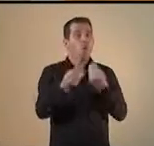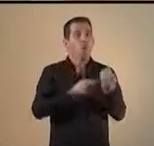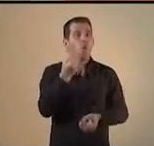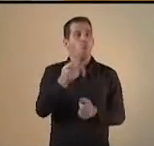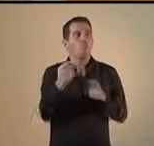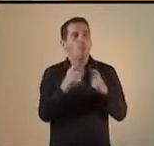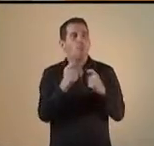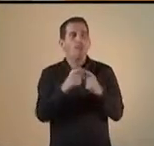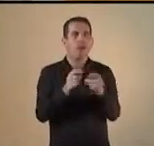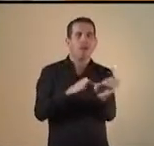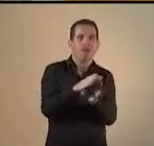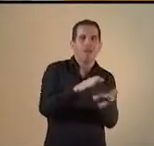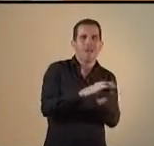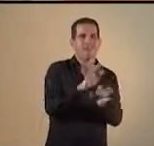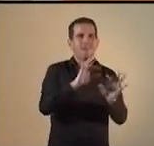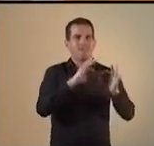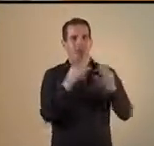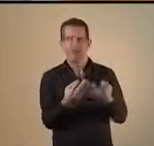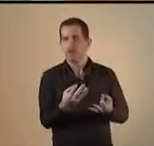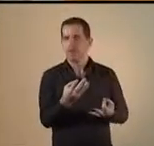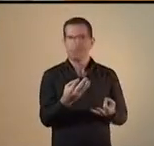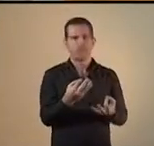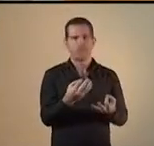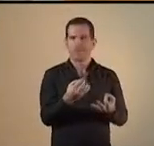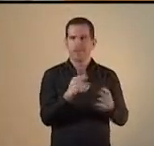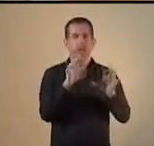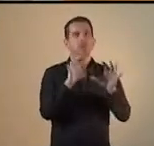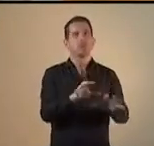médicos dão para as famílias é